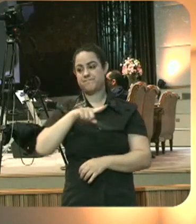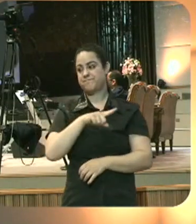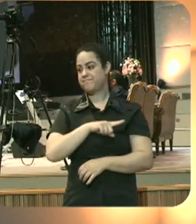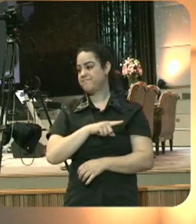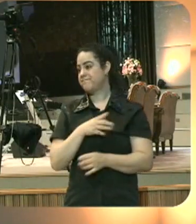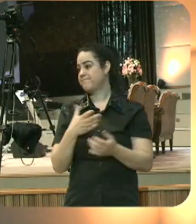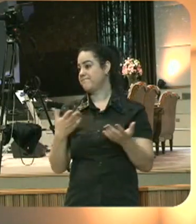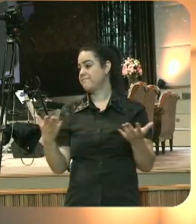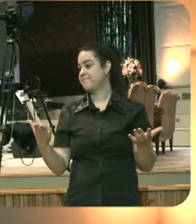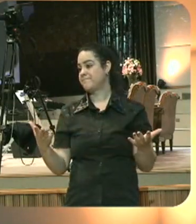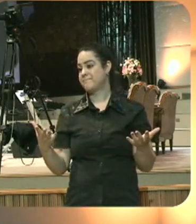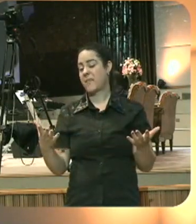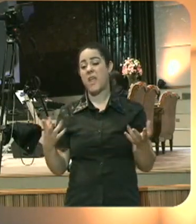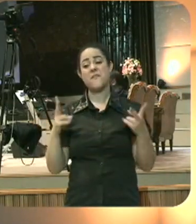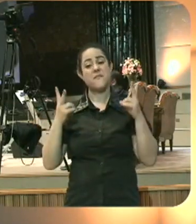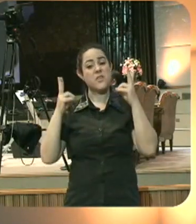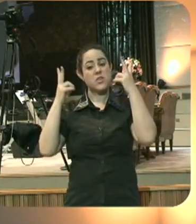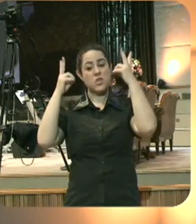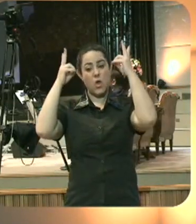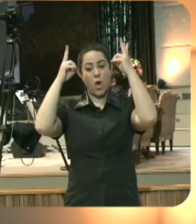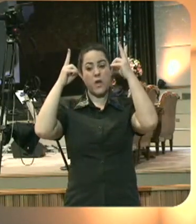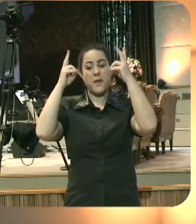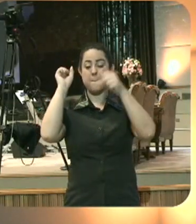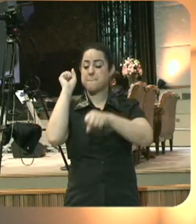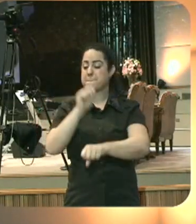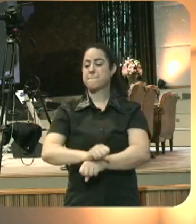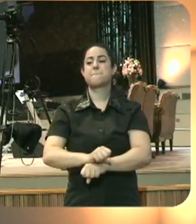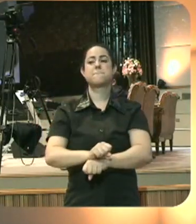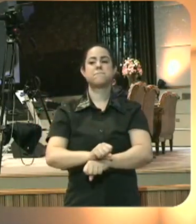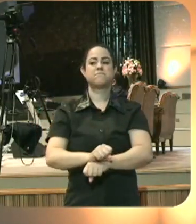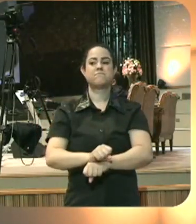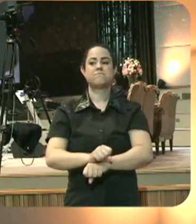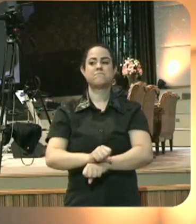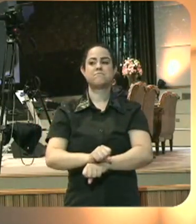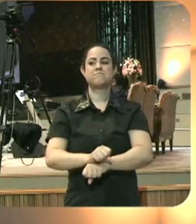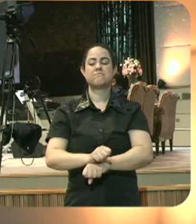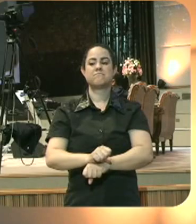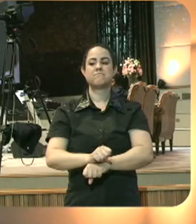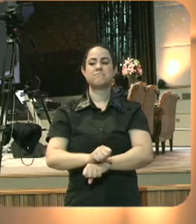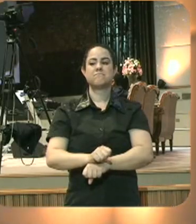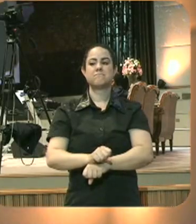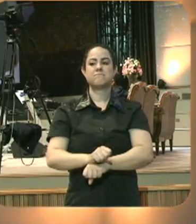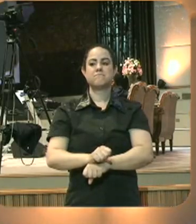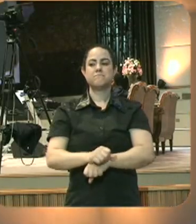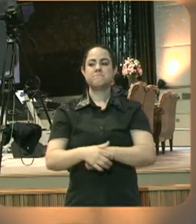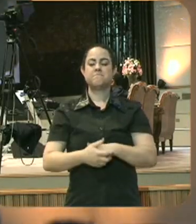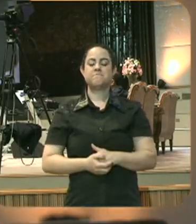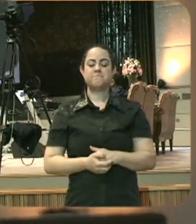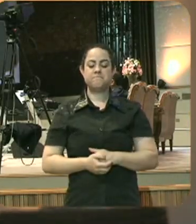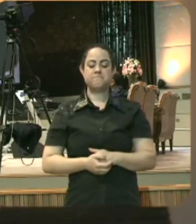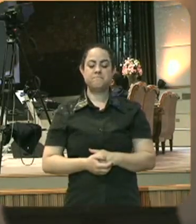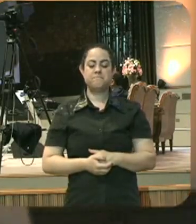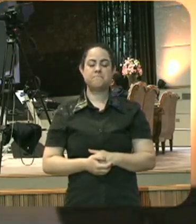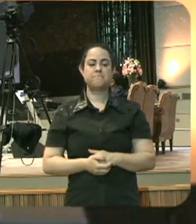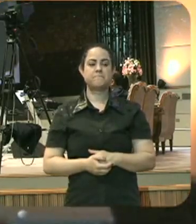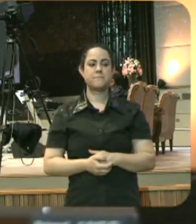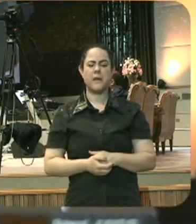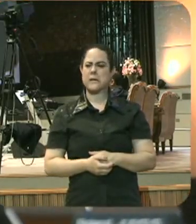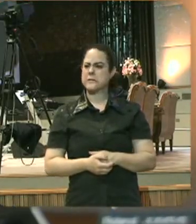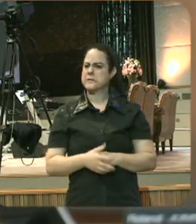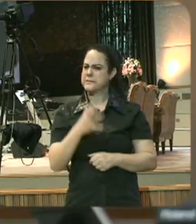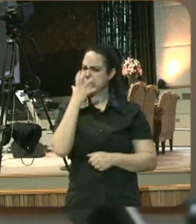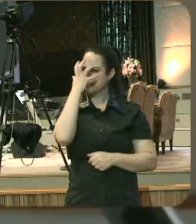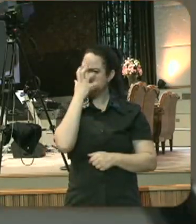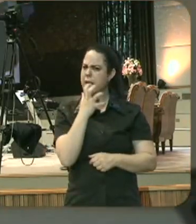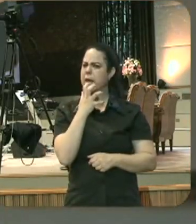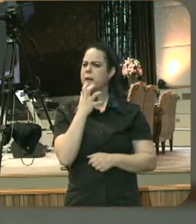a vitória cessa. E olha só, as palavras são muito